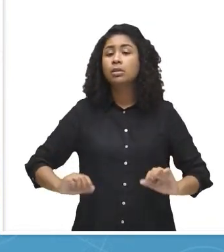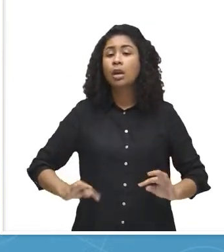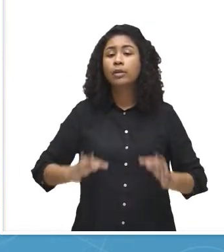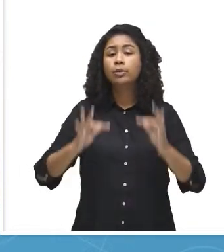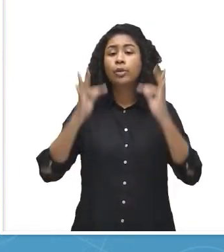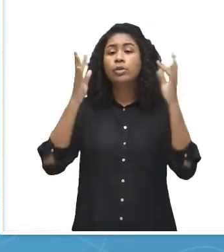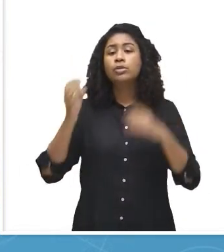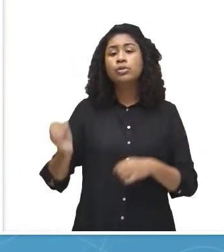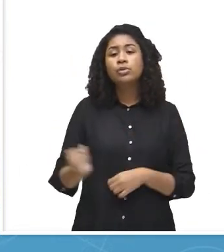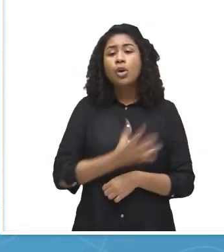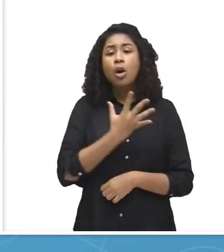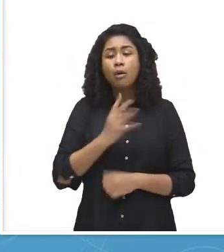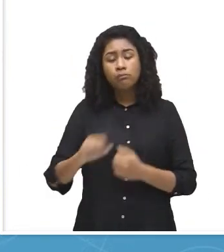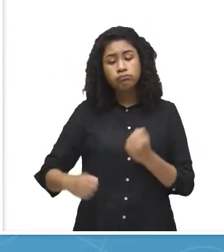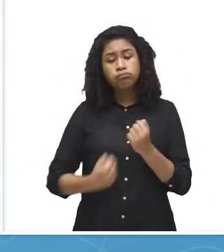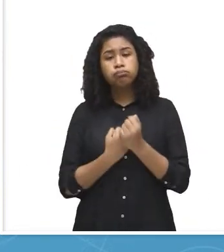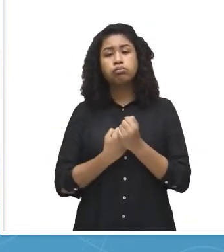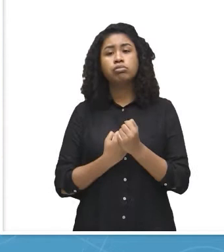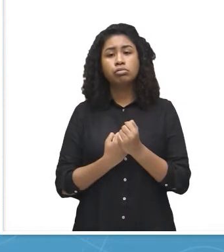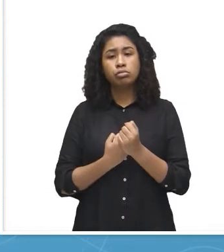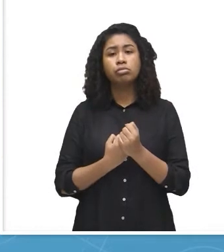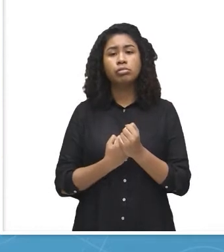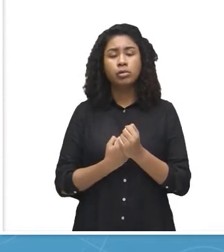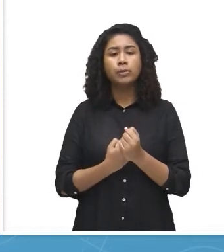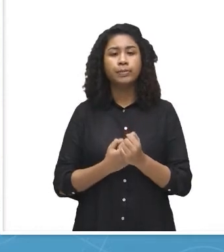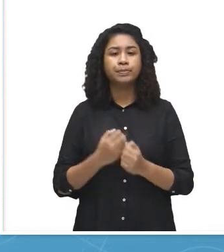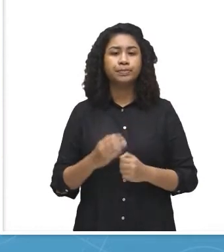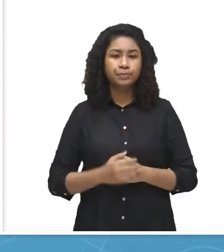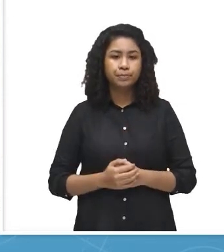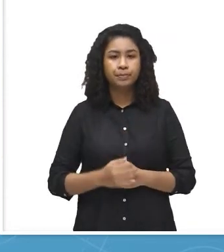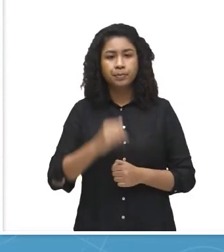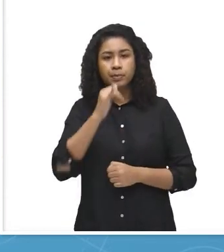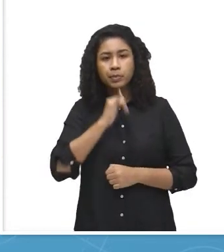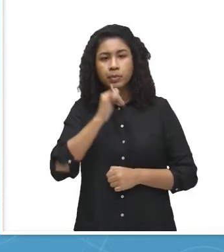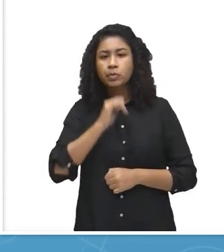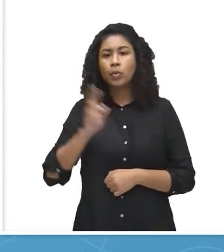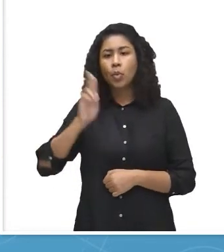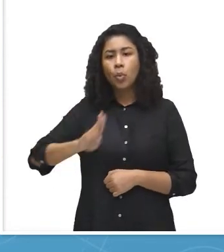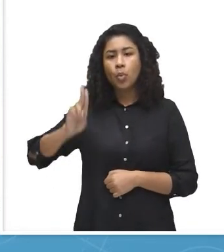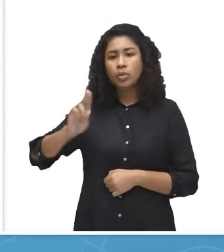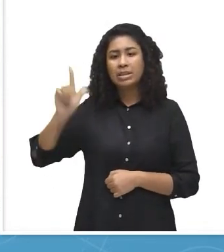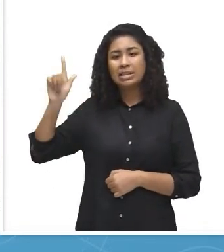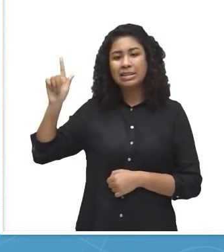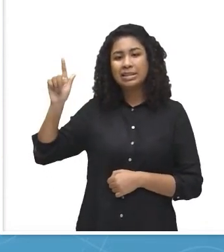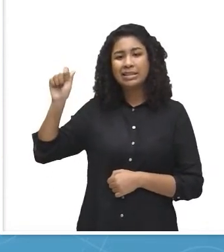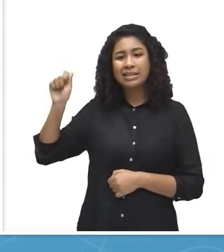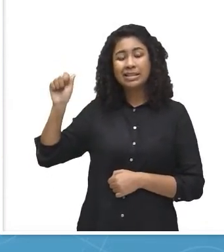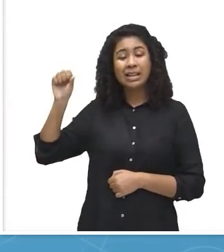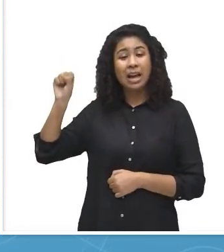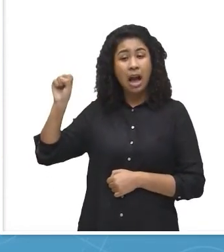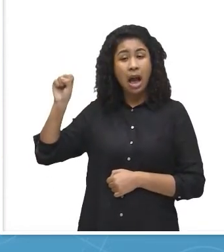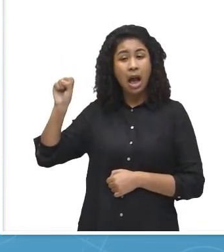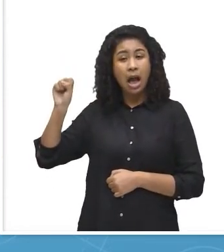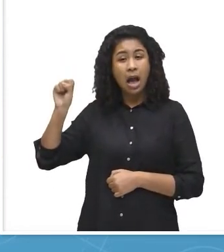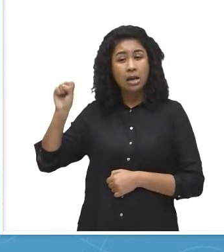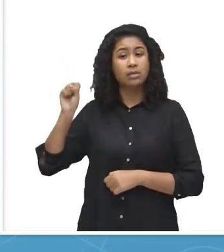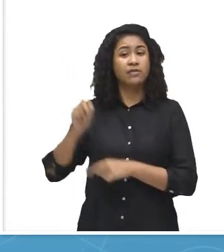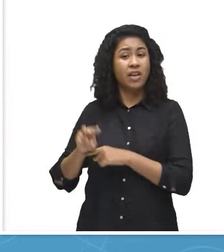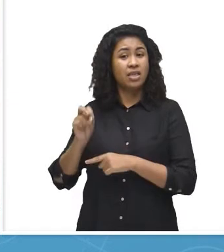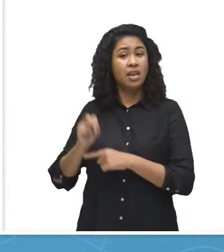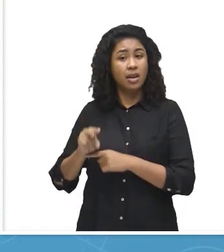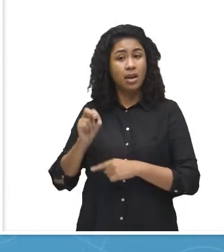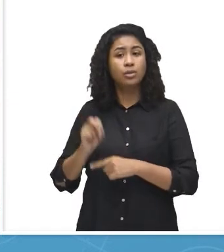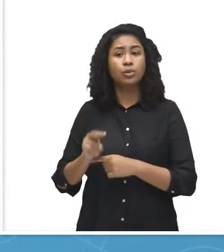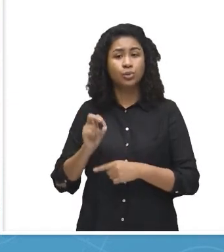guerra. Entre elas, a utilização de gases na guerra, gases venenosos, coisa que